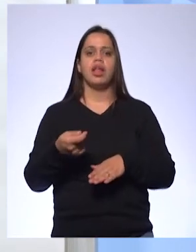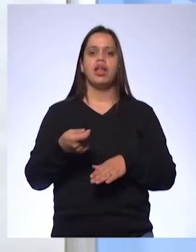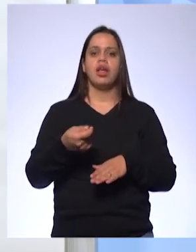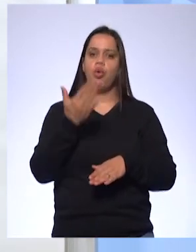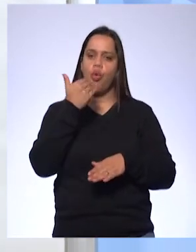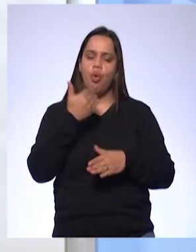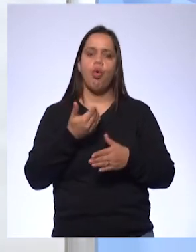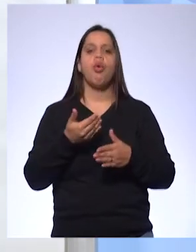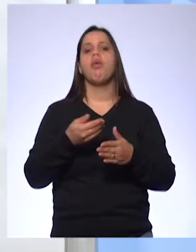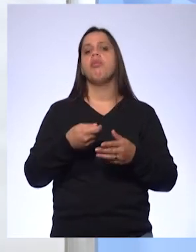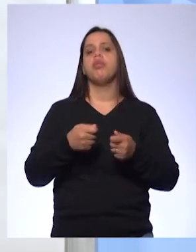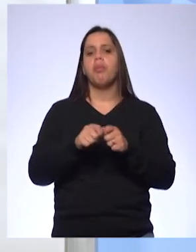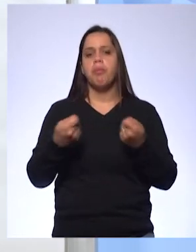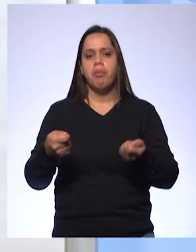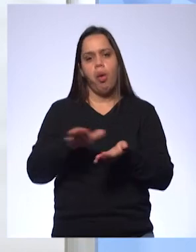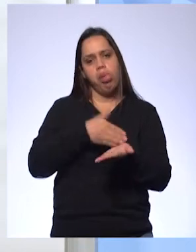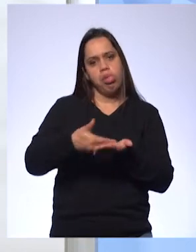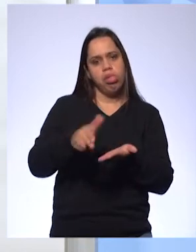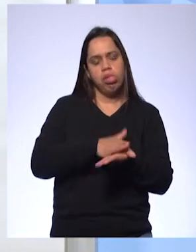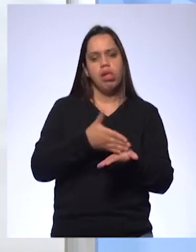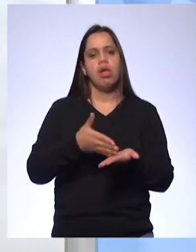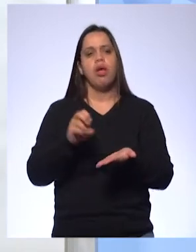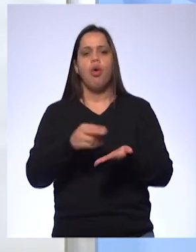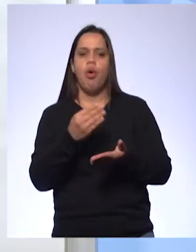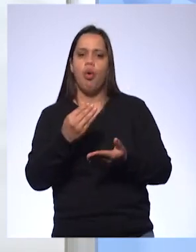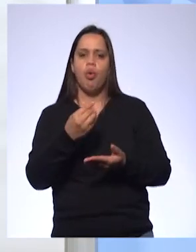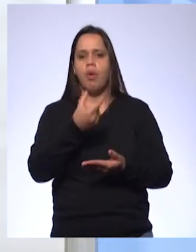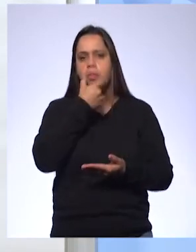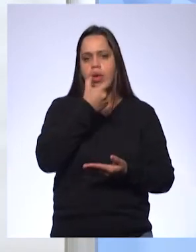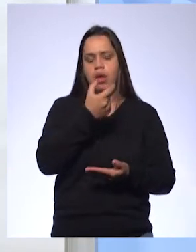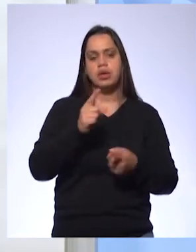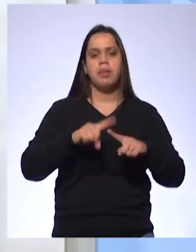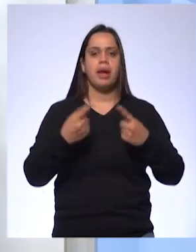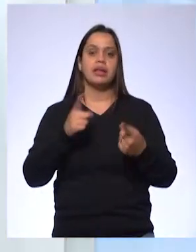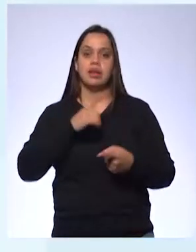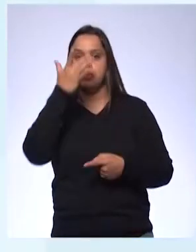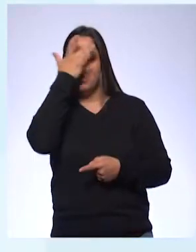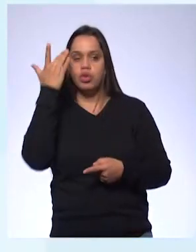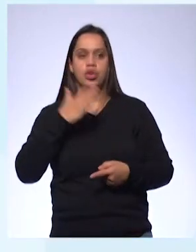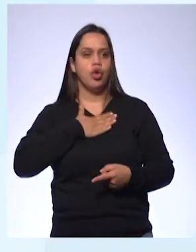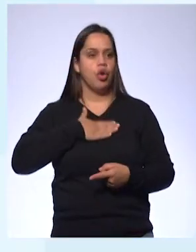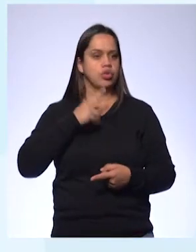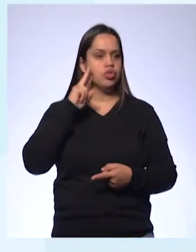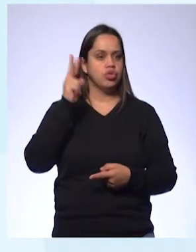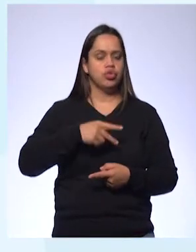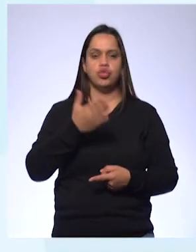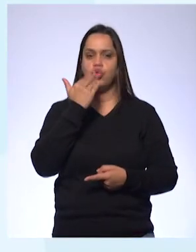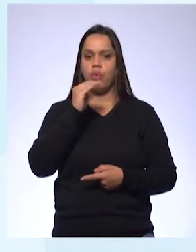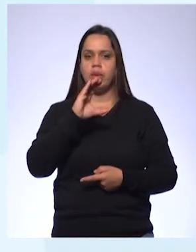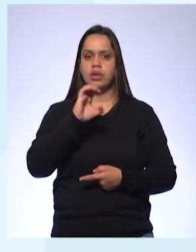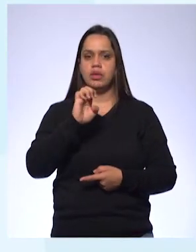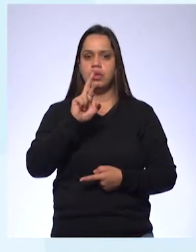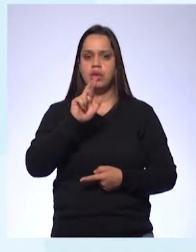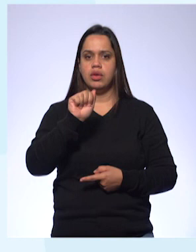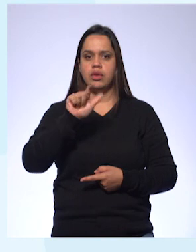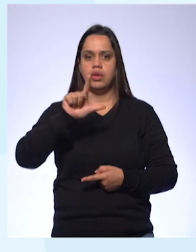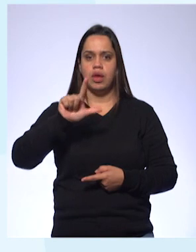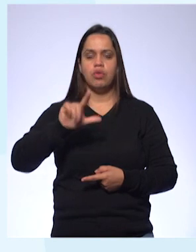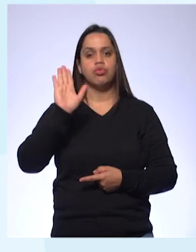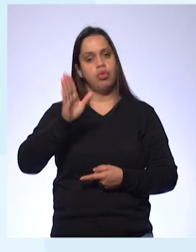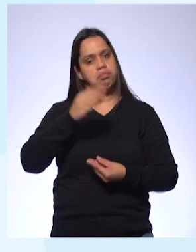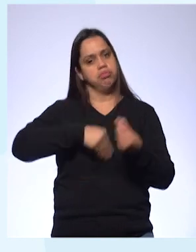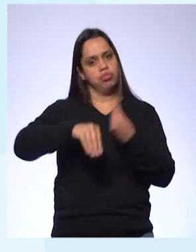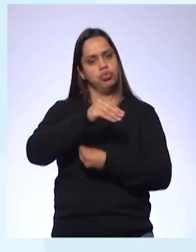manteiga, uma bolacha com manteiga, alguma coisa assim. Mas tem gente que tem um café da manhã, gosta de comer um cereal. Mostra aí, por favor. Ó. Tem um cereal, o cereal já é uma